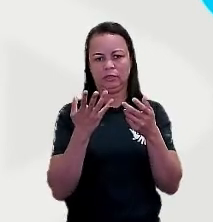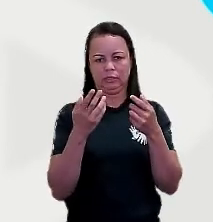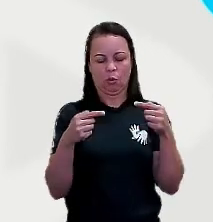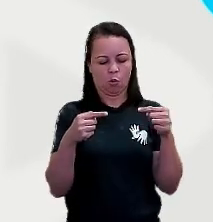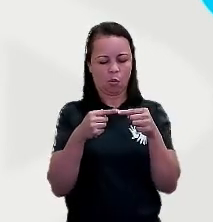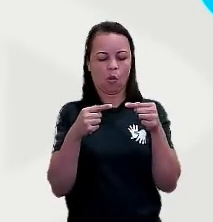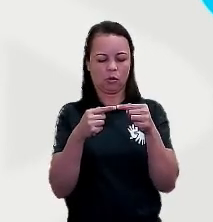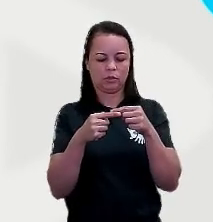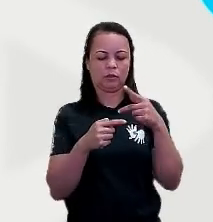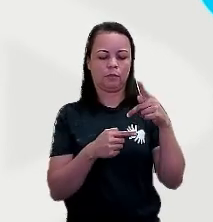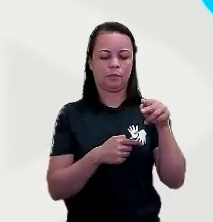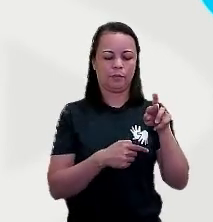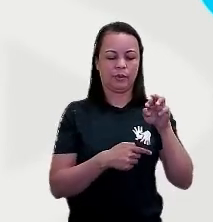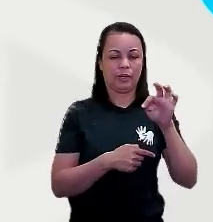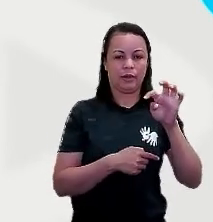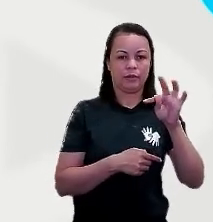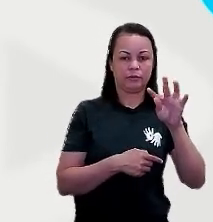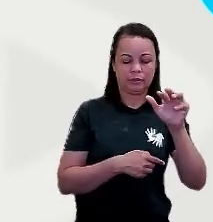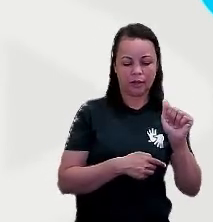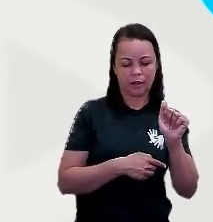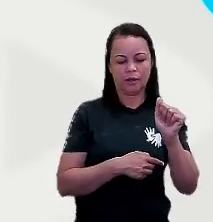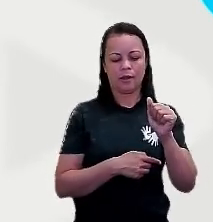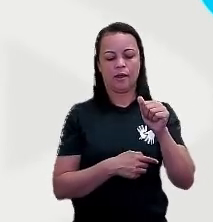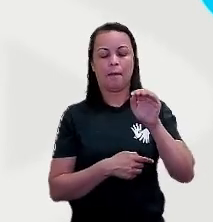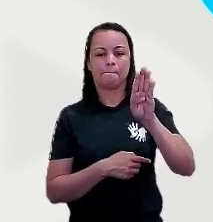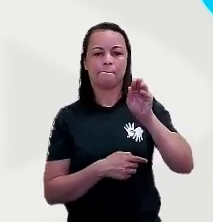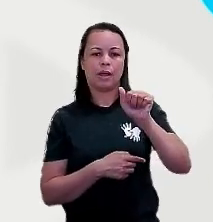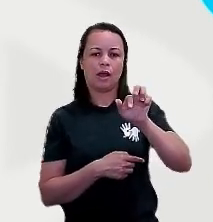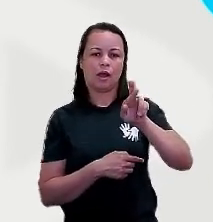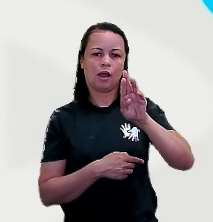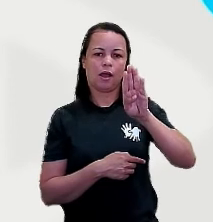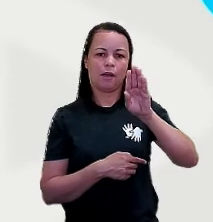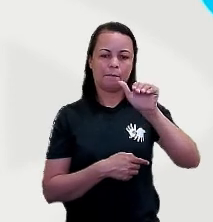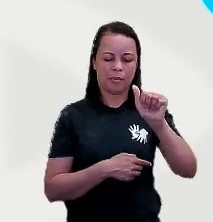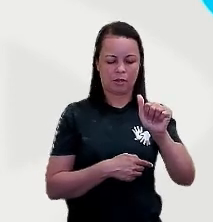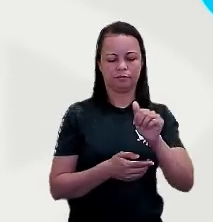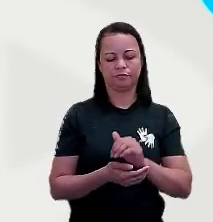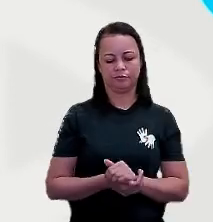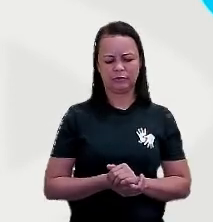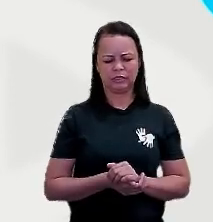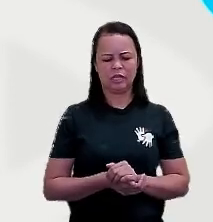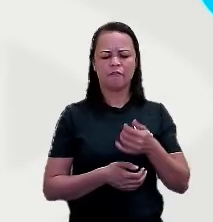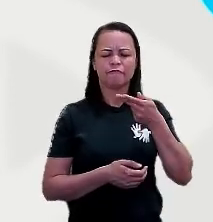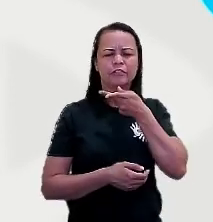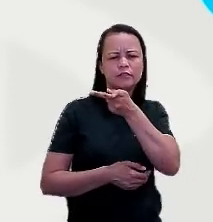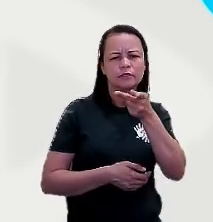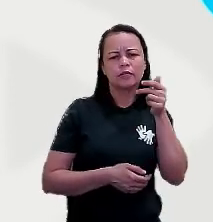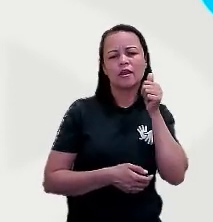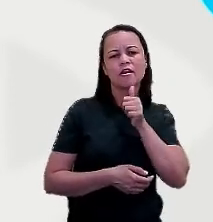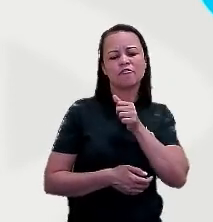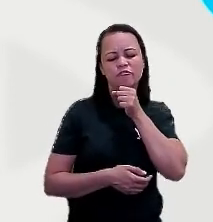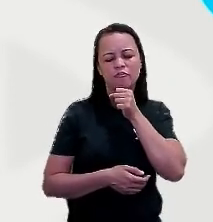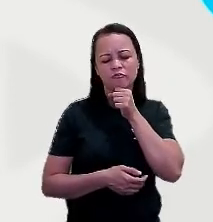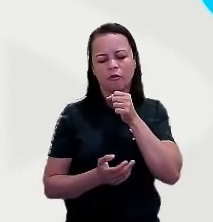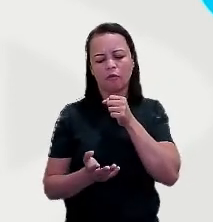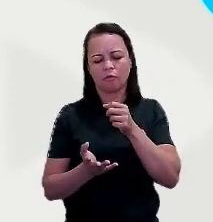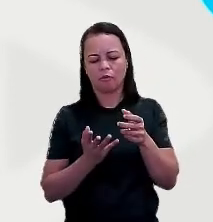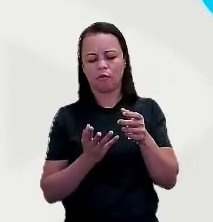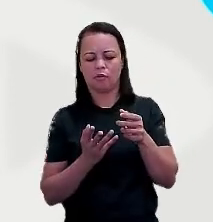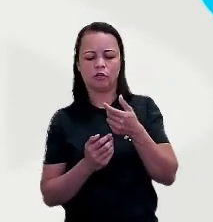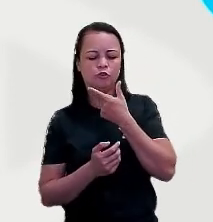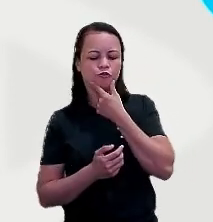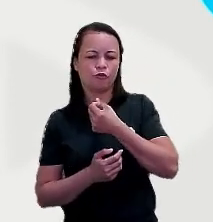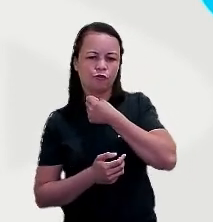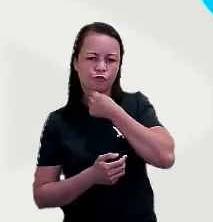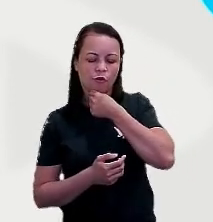avó, idosos ou idosa, concordando com a avó. Pode ser as duas possibilidades, ó.